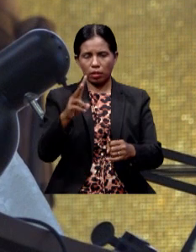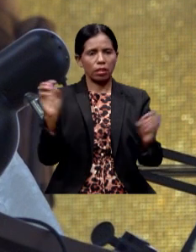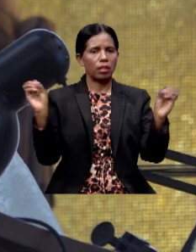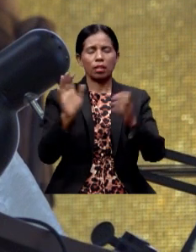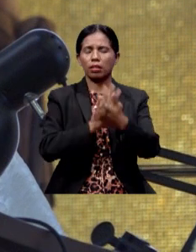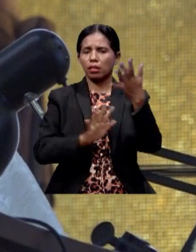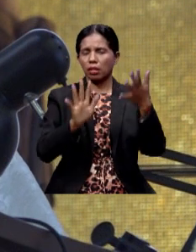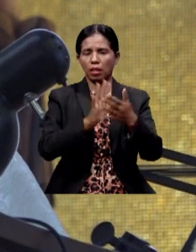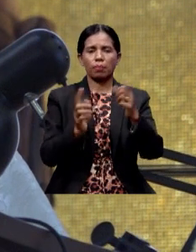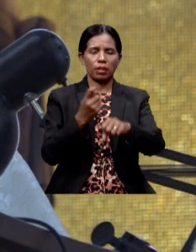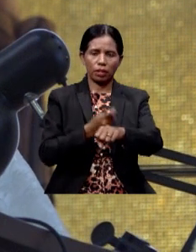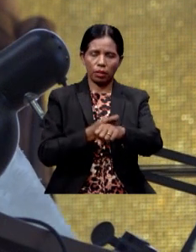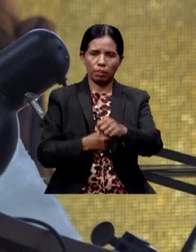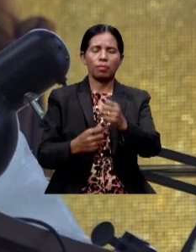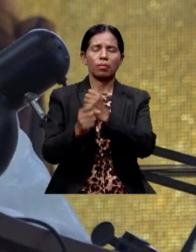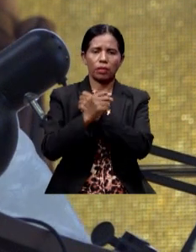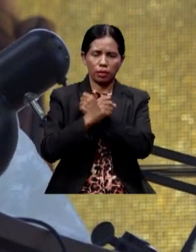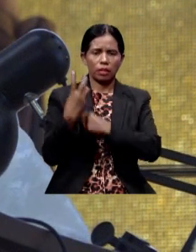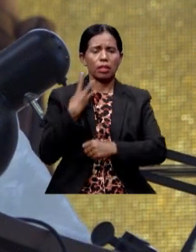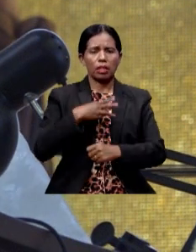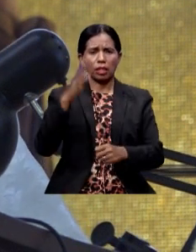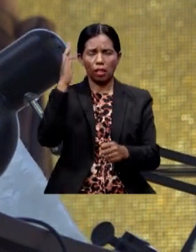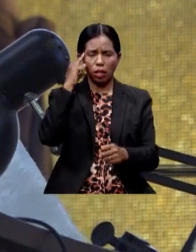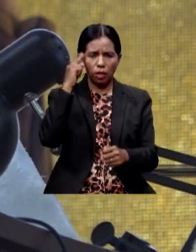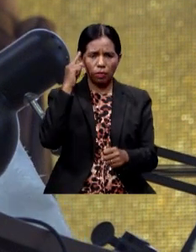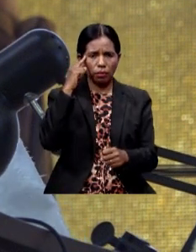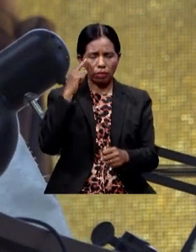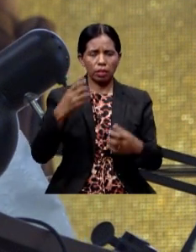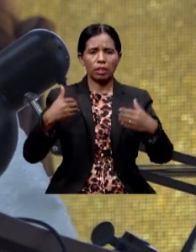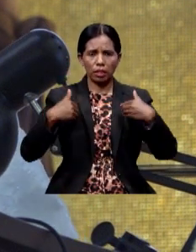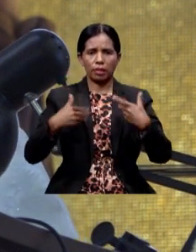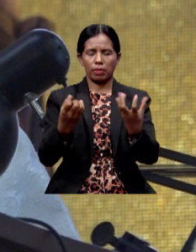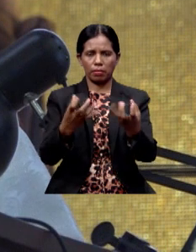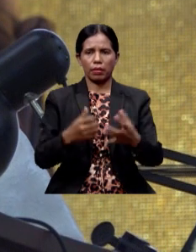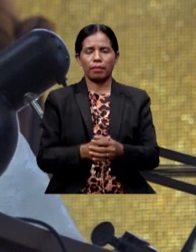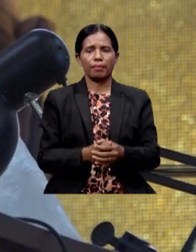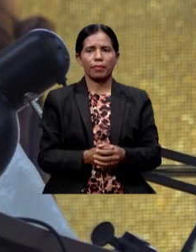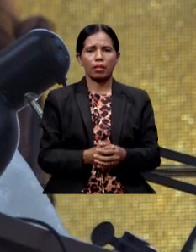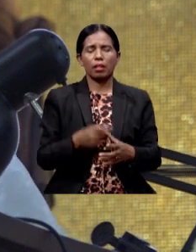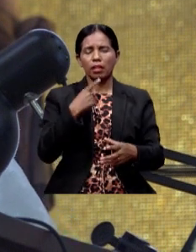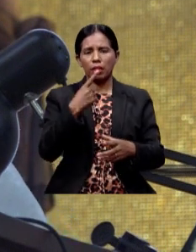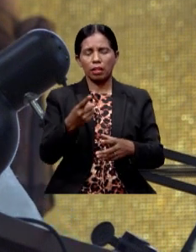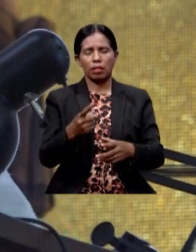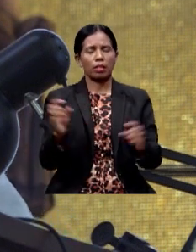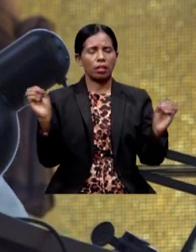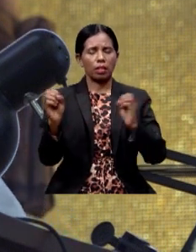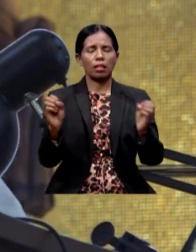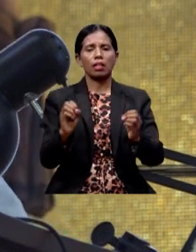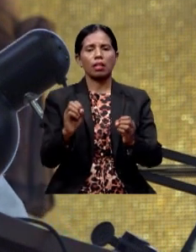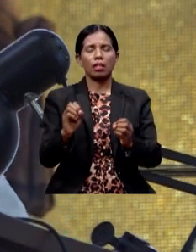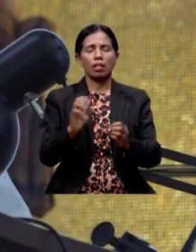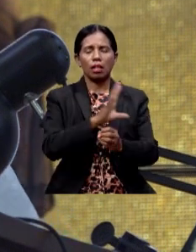cari. Tava tá hanoi, eu vou atirar na roto. O balão nós lá celebra Páscoa tá ma fier